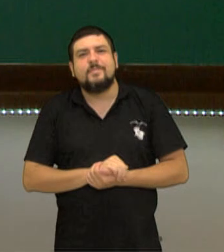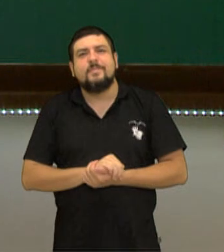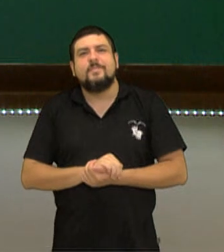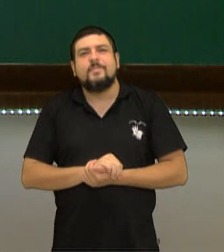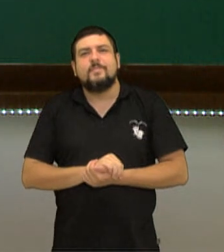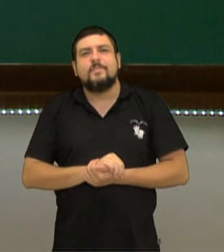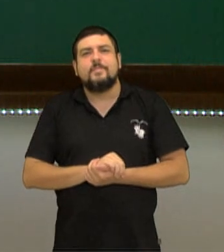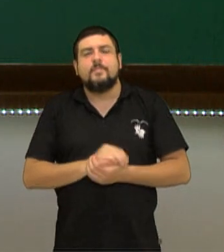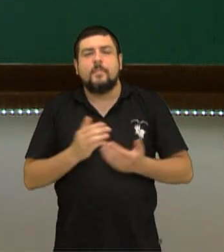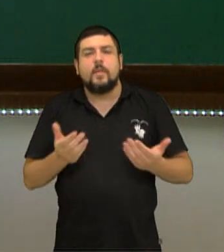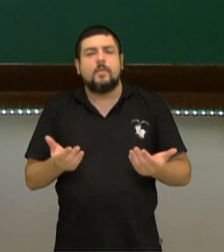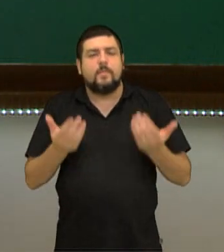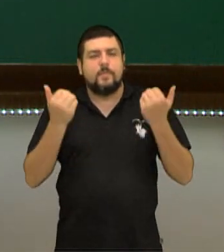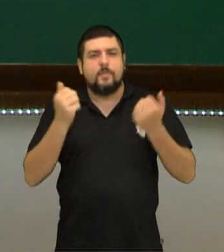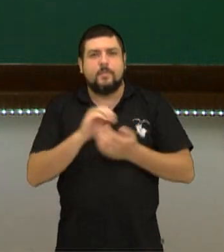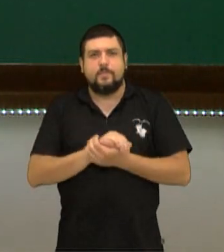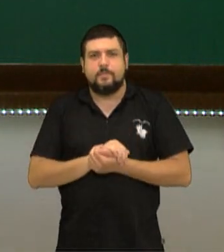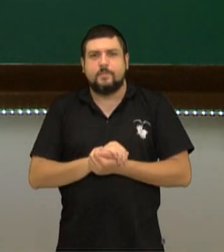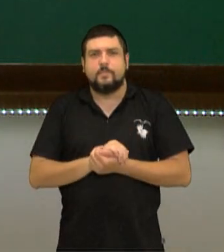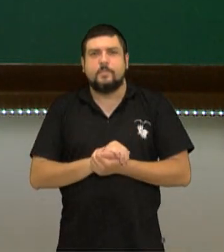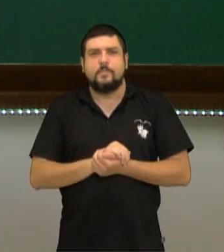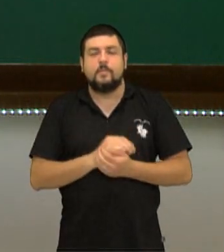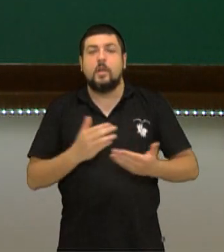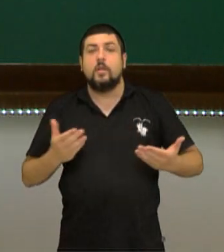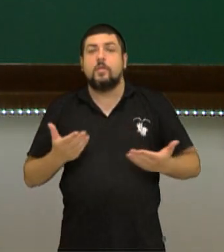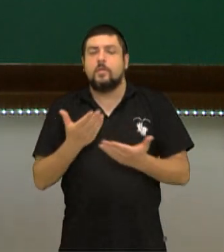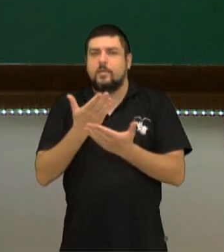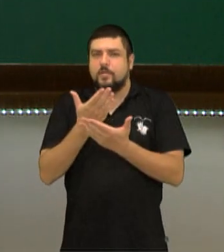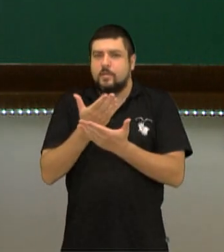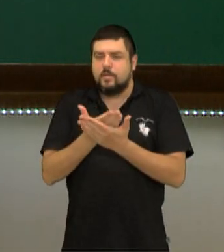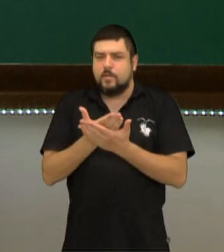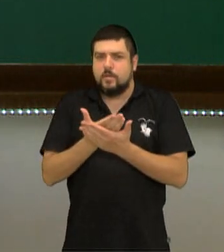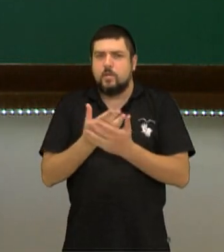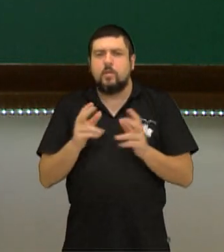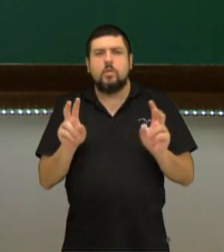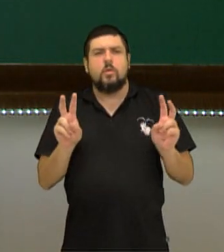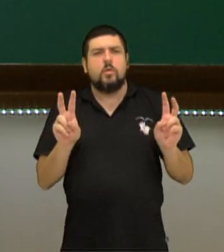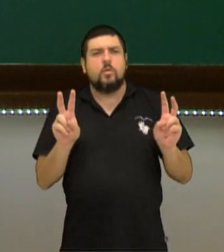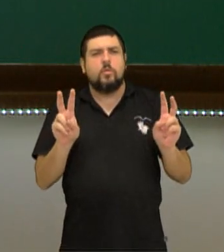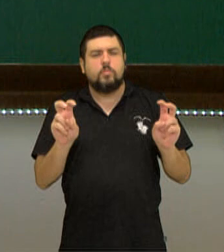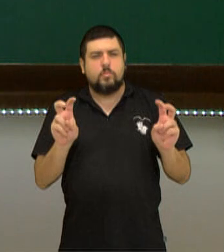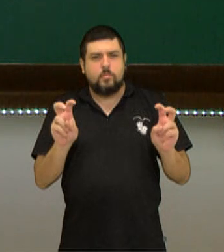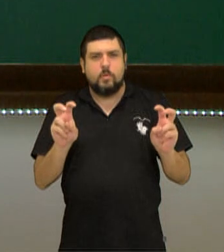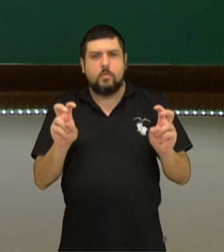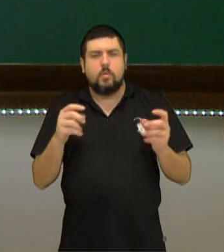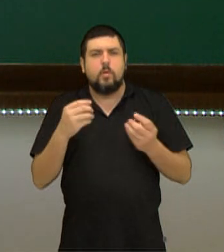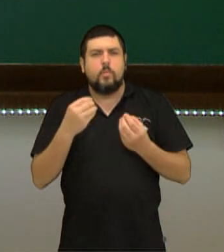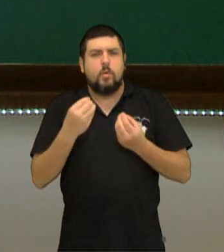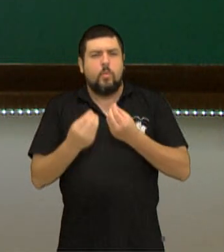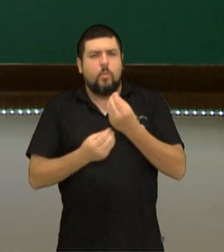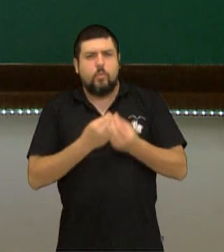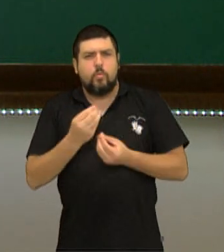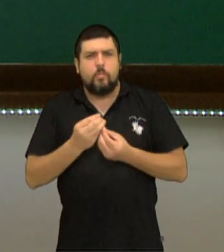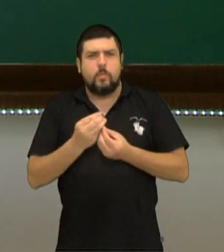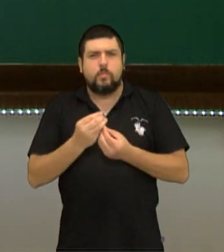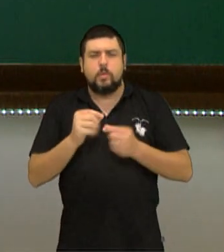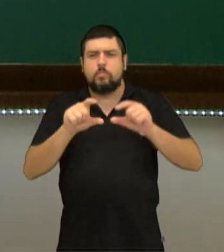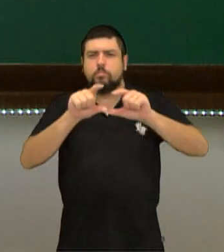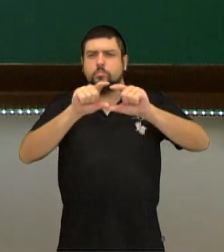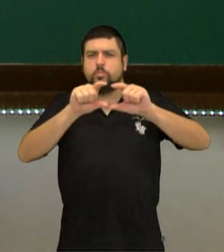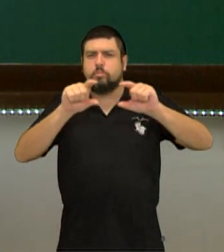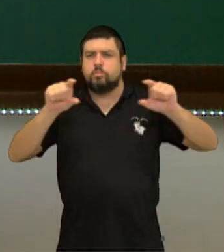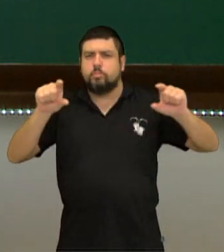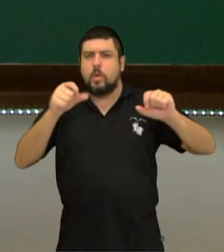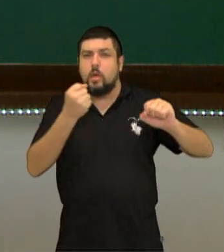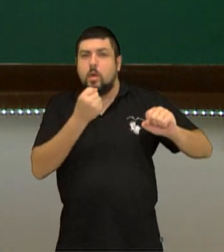também. Vamos lá. Na aula de hoje nós vamos falar sobre a resolução de expressões numéricas. Antes